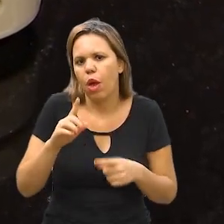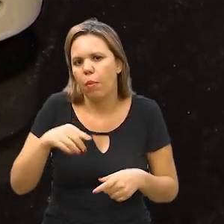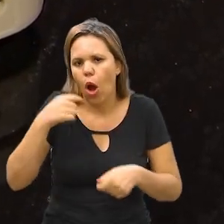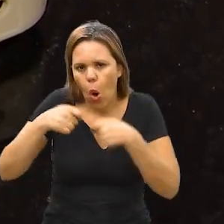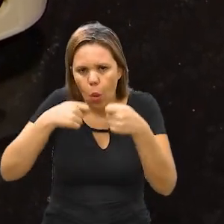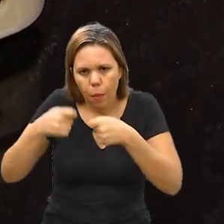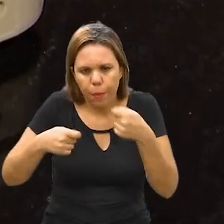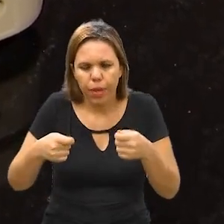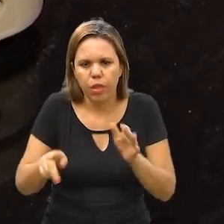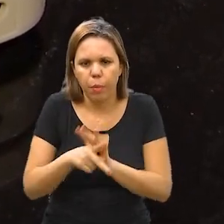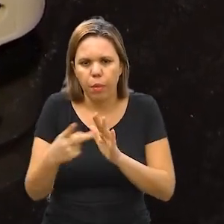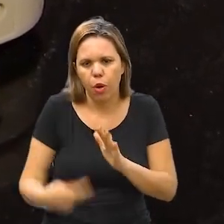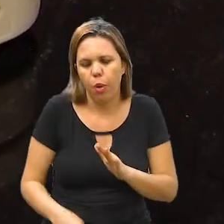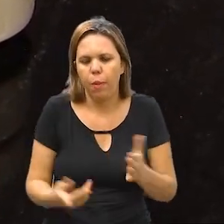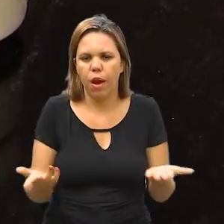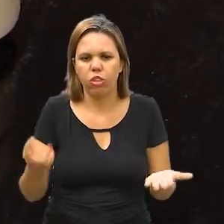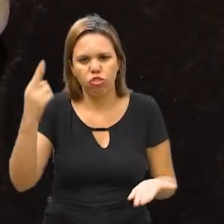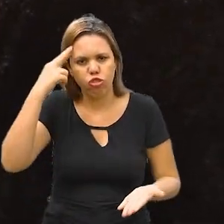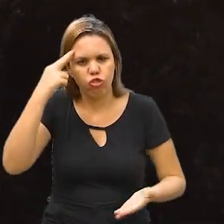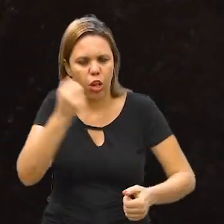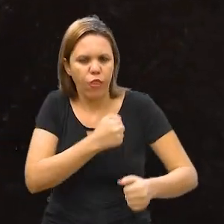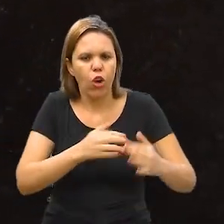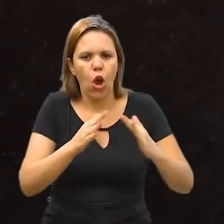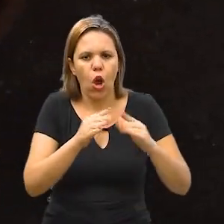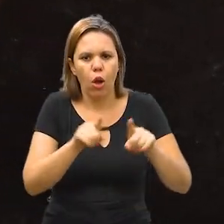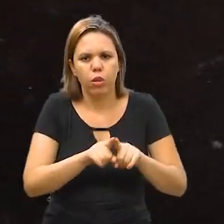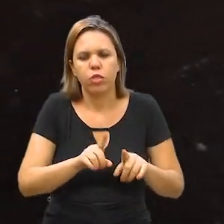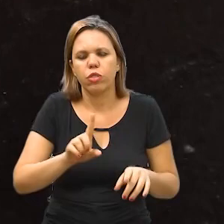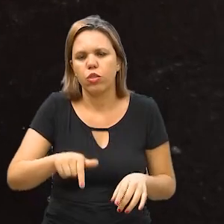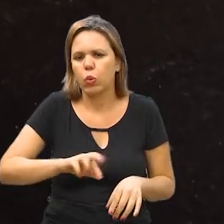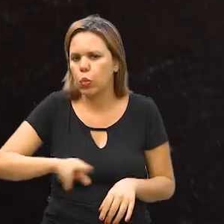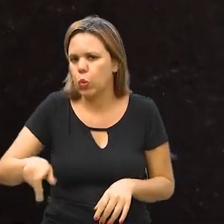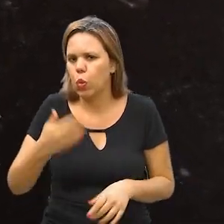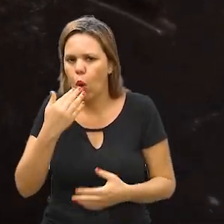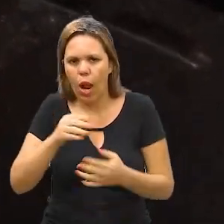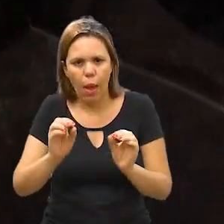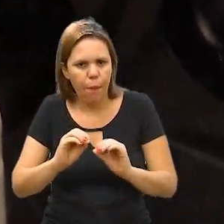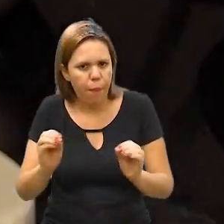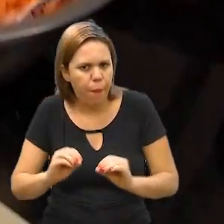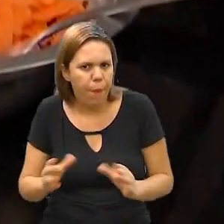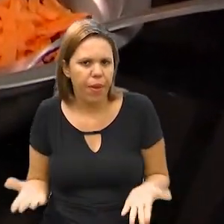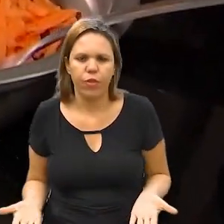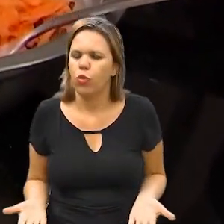caseira, por isso o nome Chef in Home. Aqui a gente não utiliza nenhum tipo de alimento